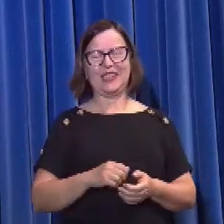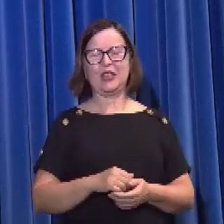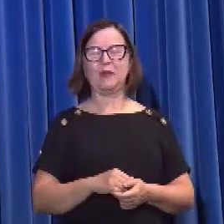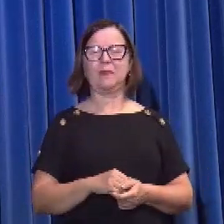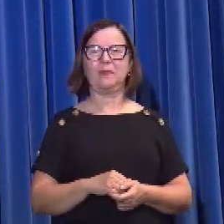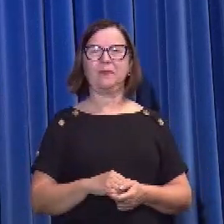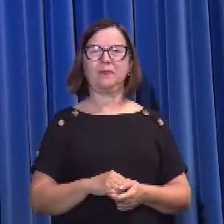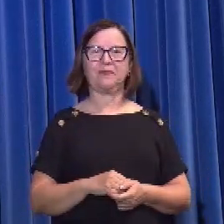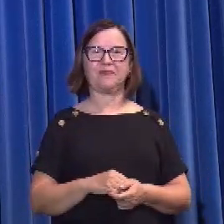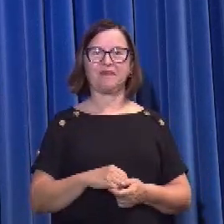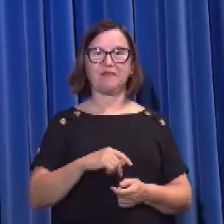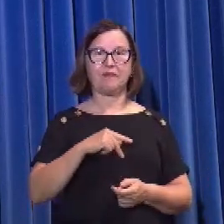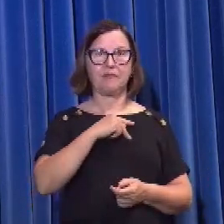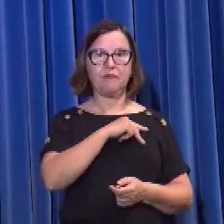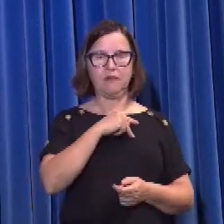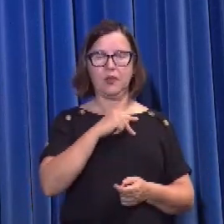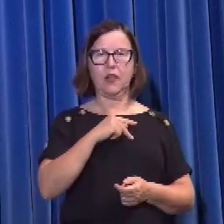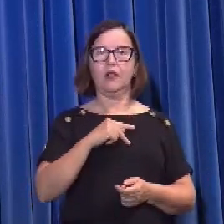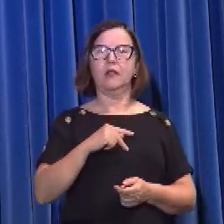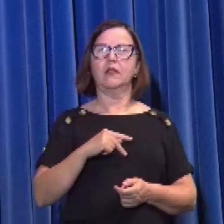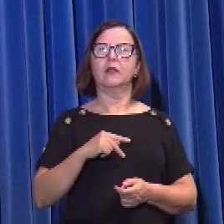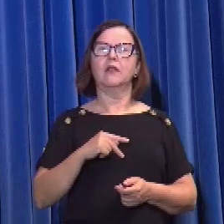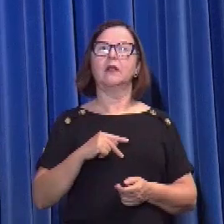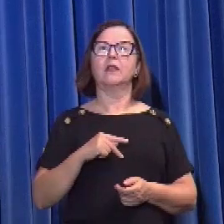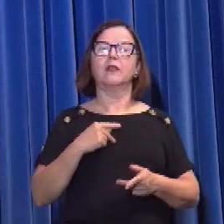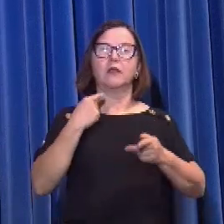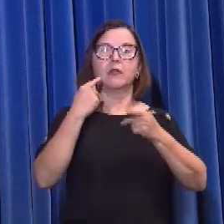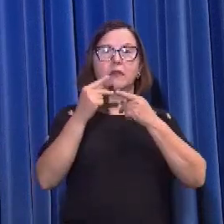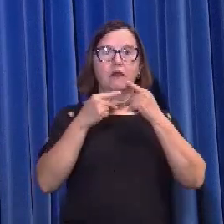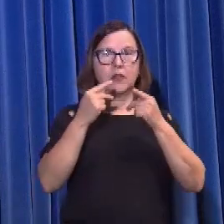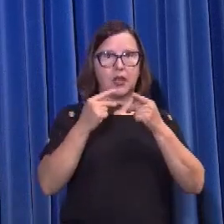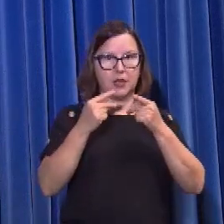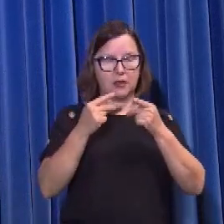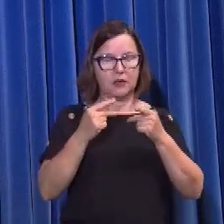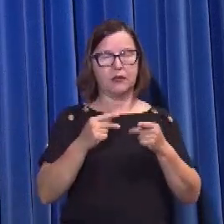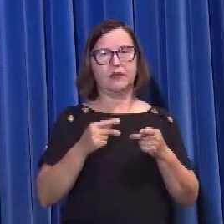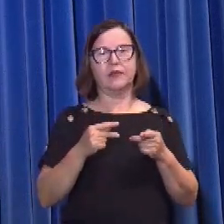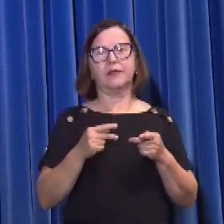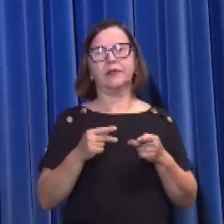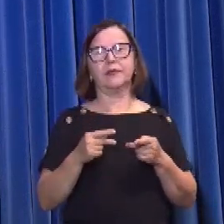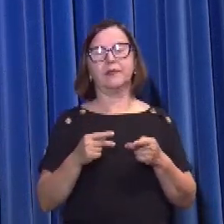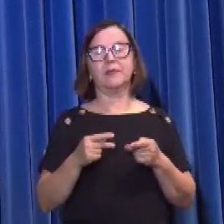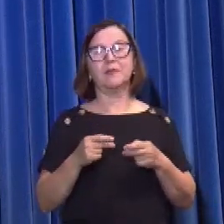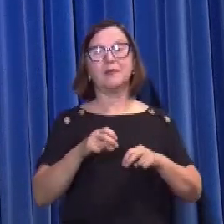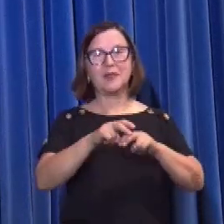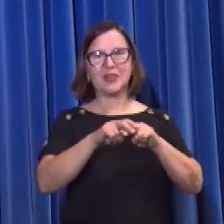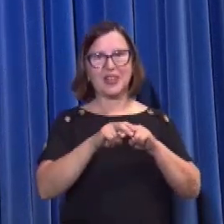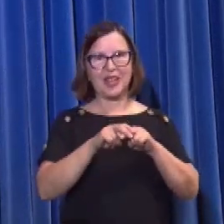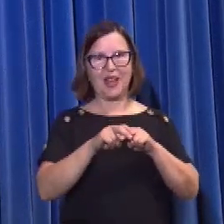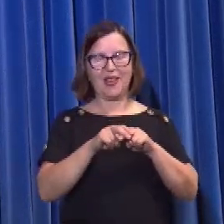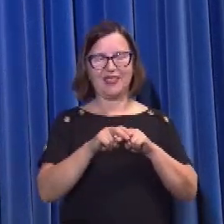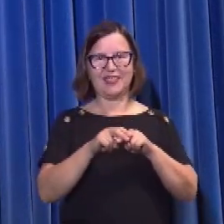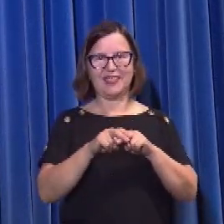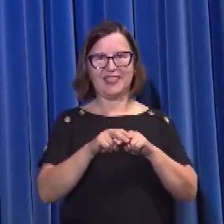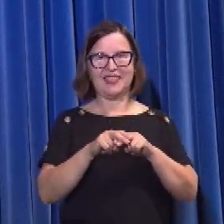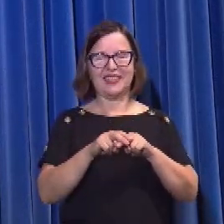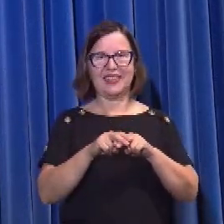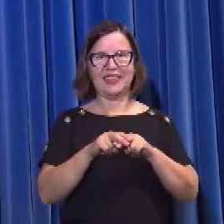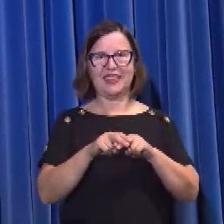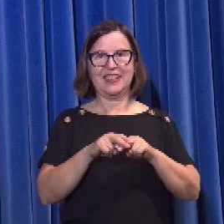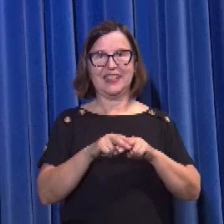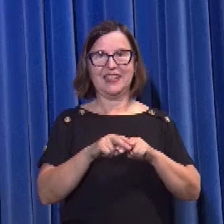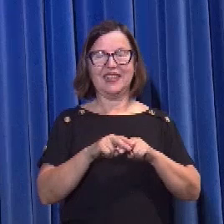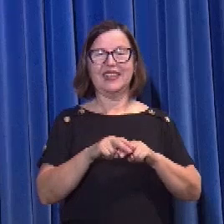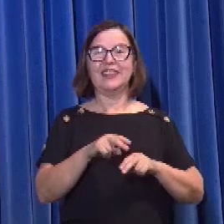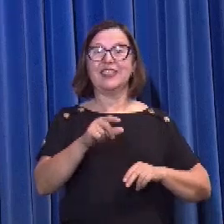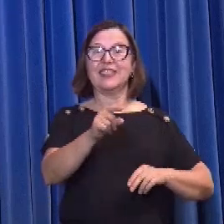Paulo está fazendo uma afirmação. Por que ele está afirmando isso? Por causa da nossa nova posição em Cristo.